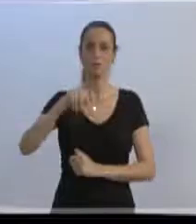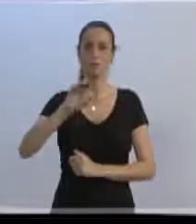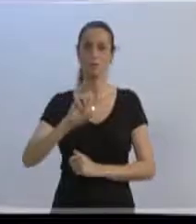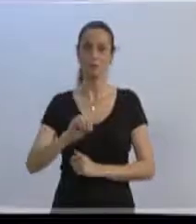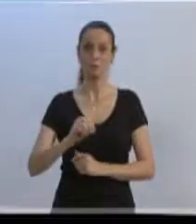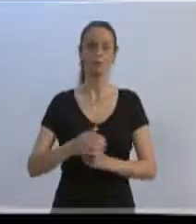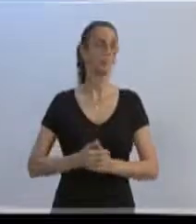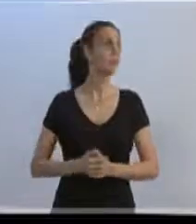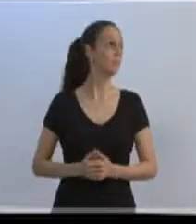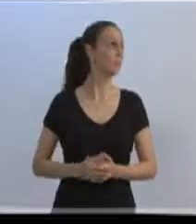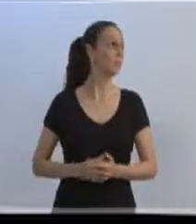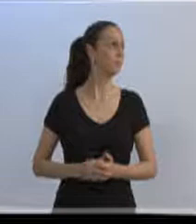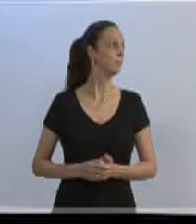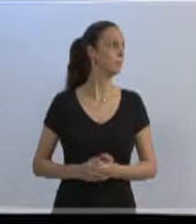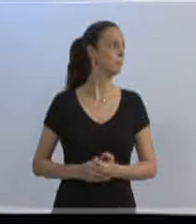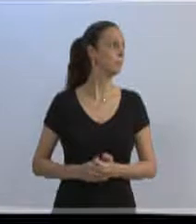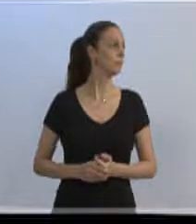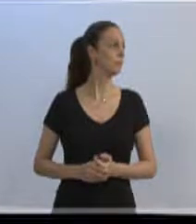por gentileza